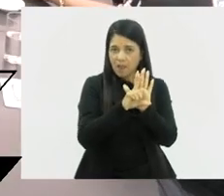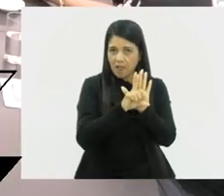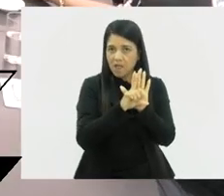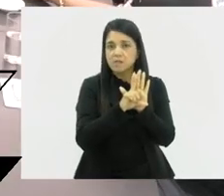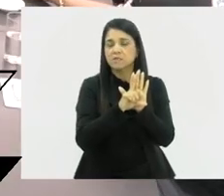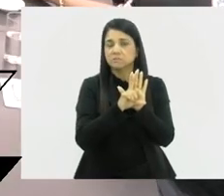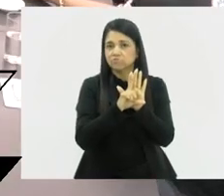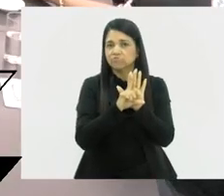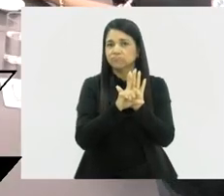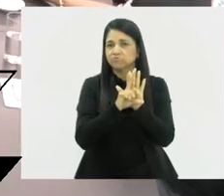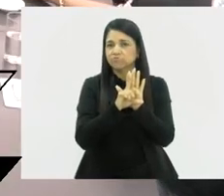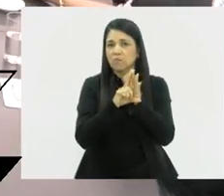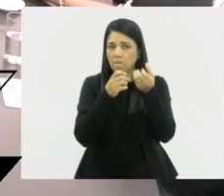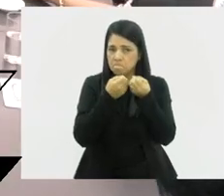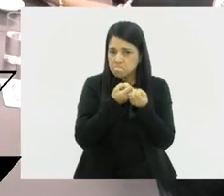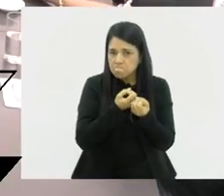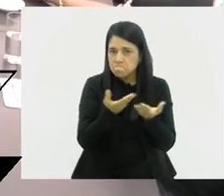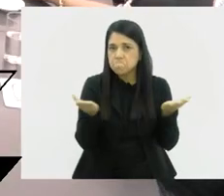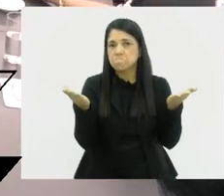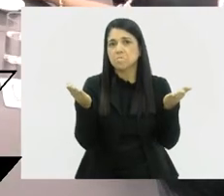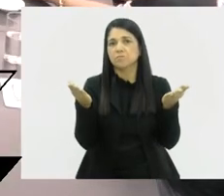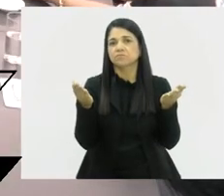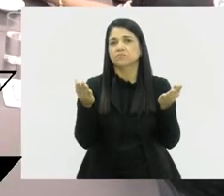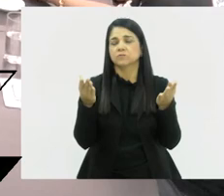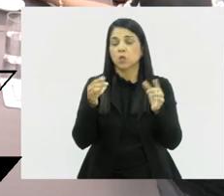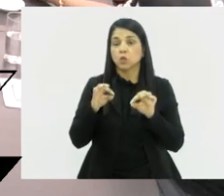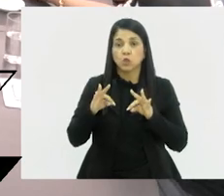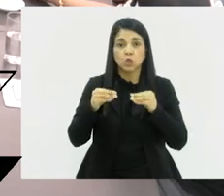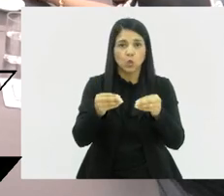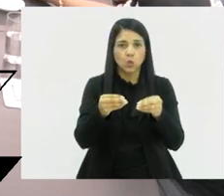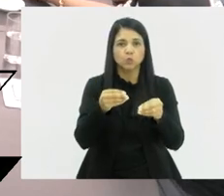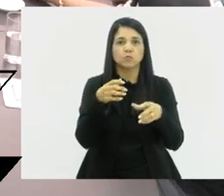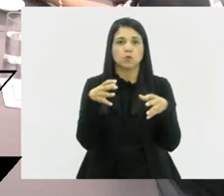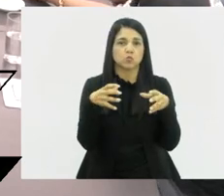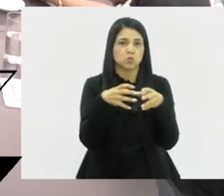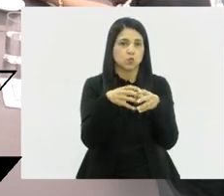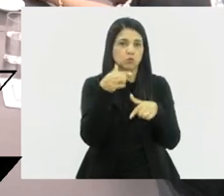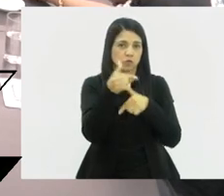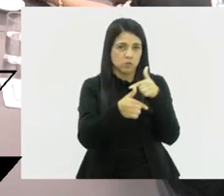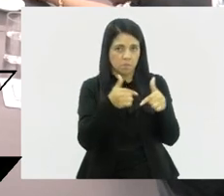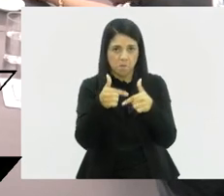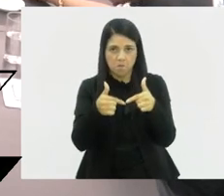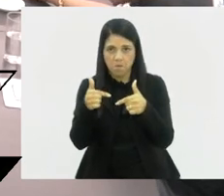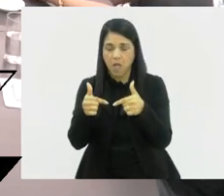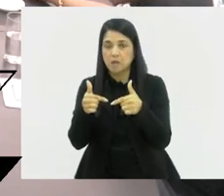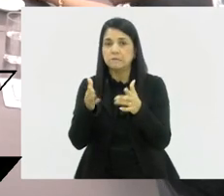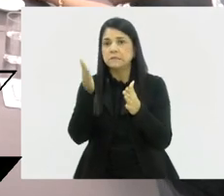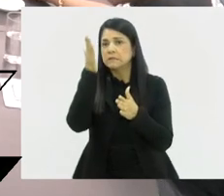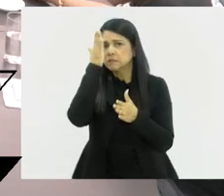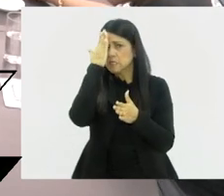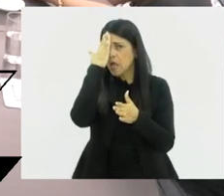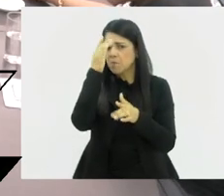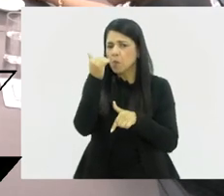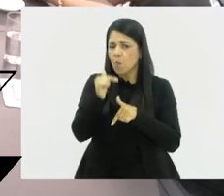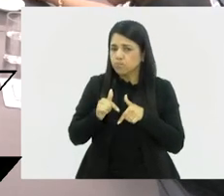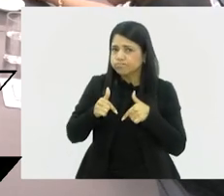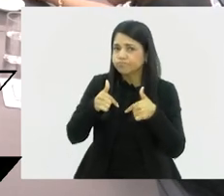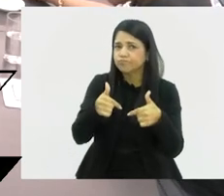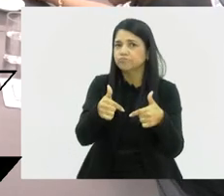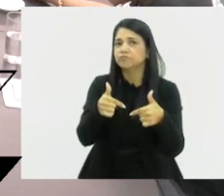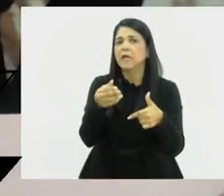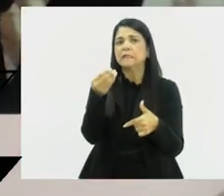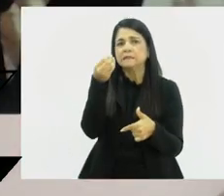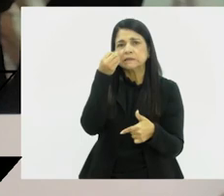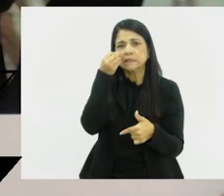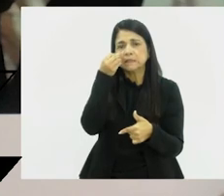tornando-a pública, para que todo o nosso efetivo de serviço tenha conhecimento, saiba como agir, para que nós possamos estar